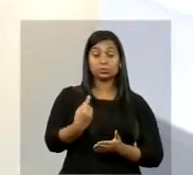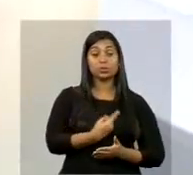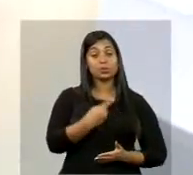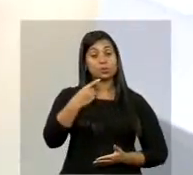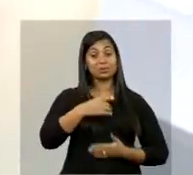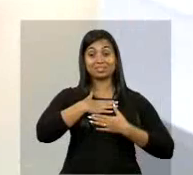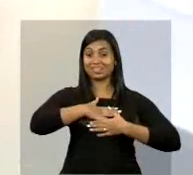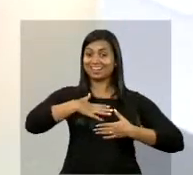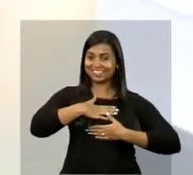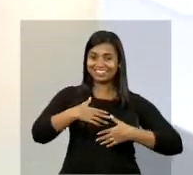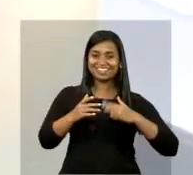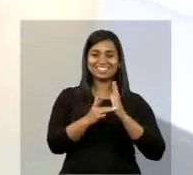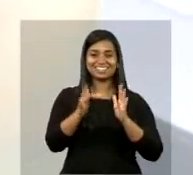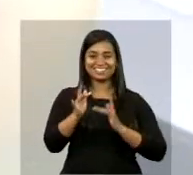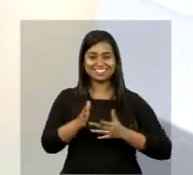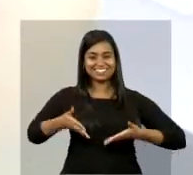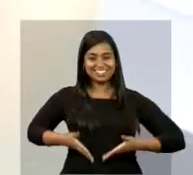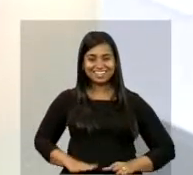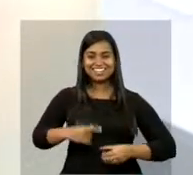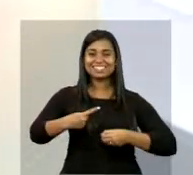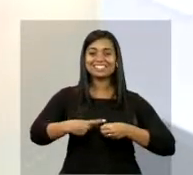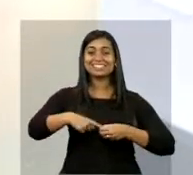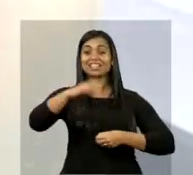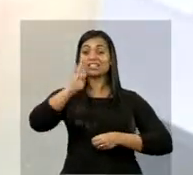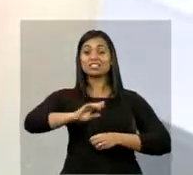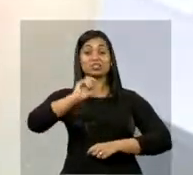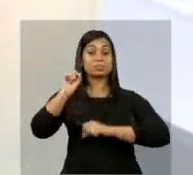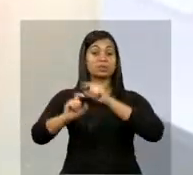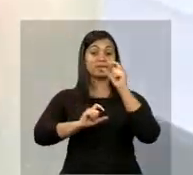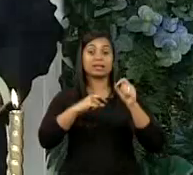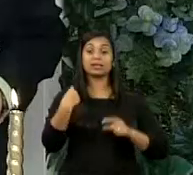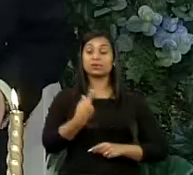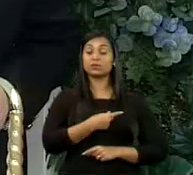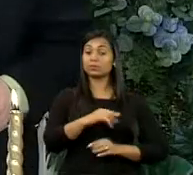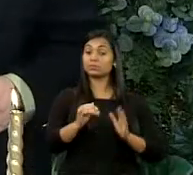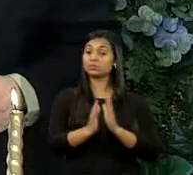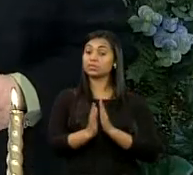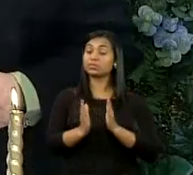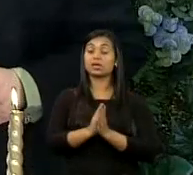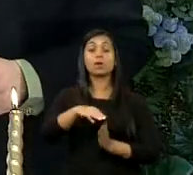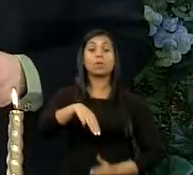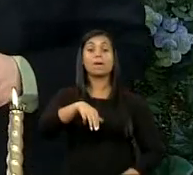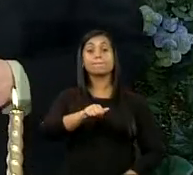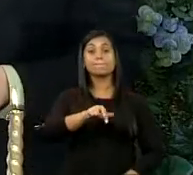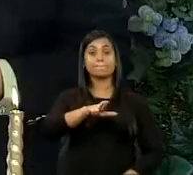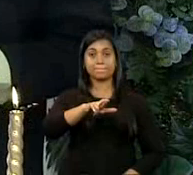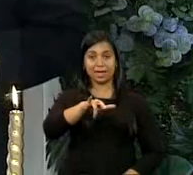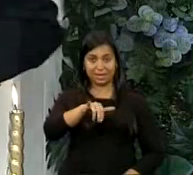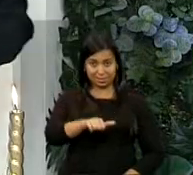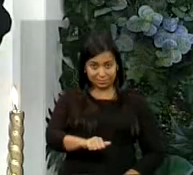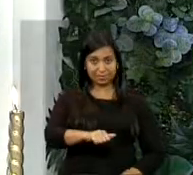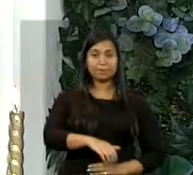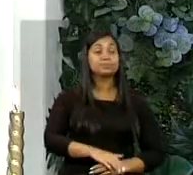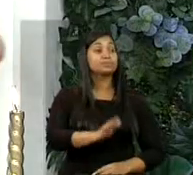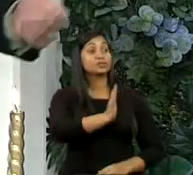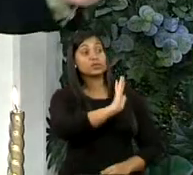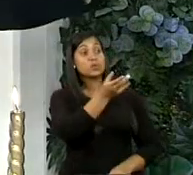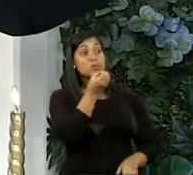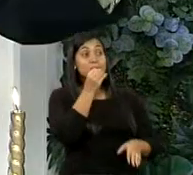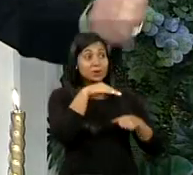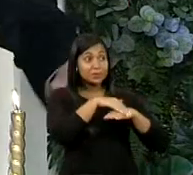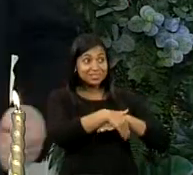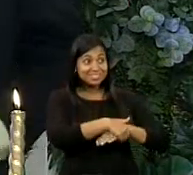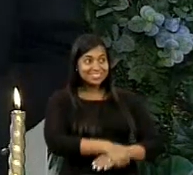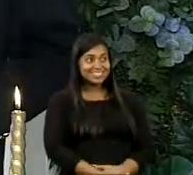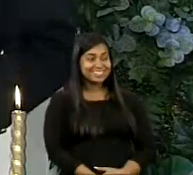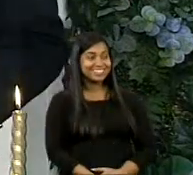que alegria, Jesus nasce em Belém. Nós vamos rezar esse mistério com a Maria Francisca de Cerquilho. Ô Maria Francisca,